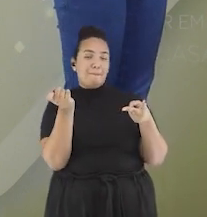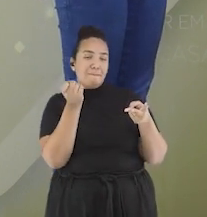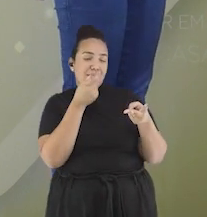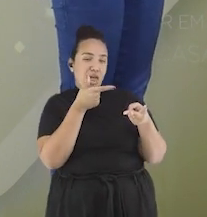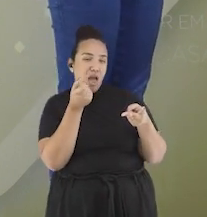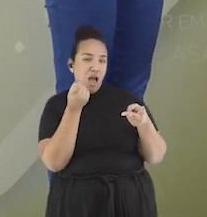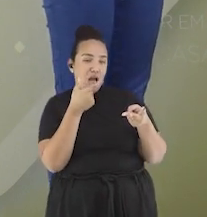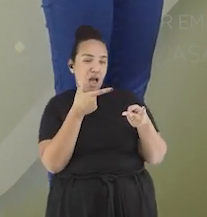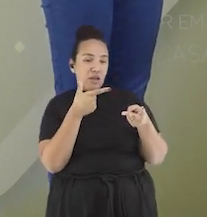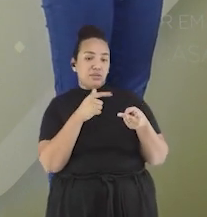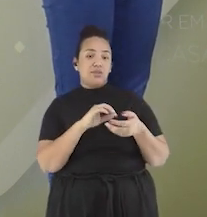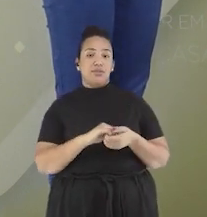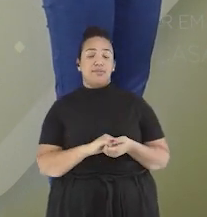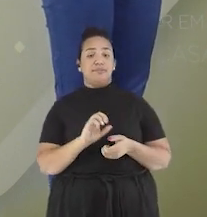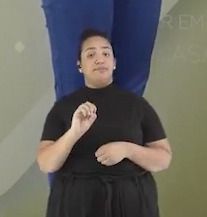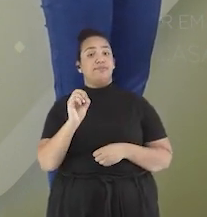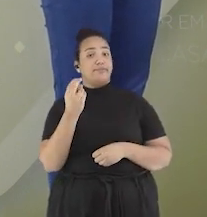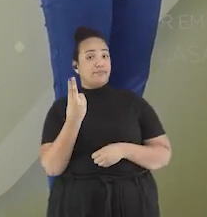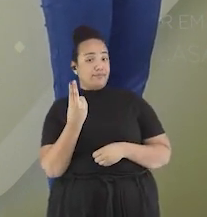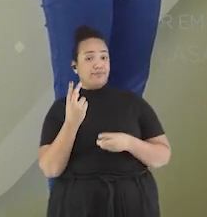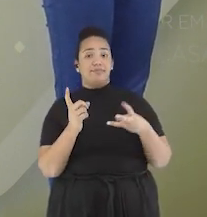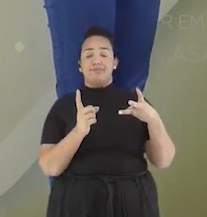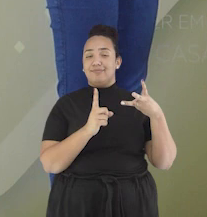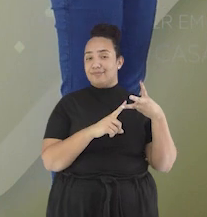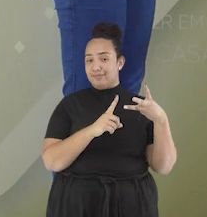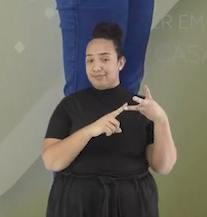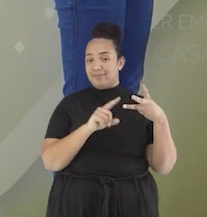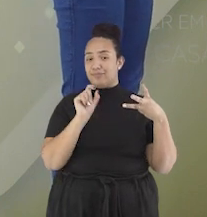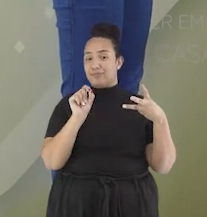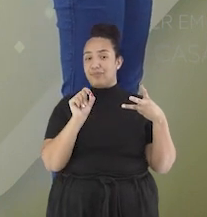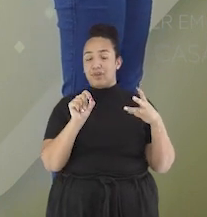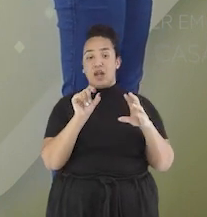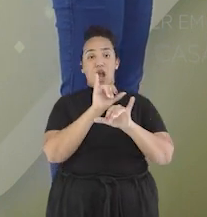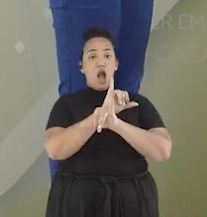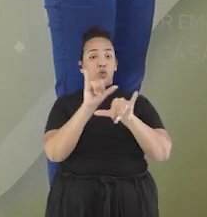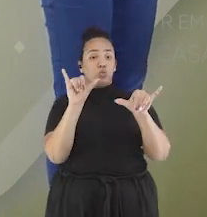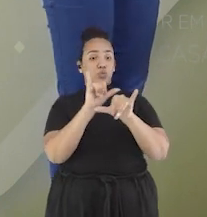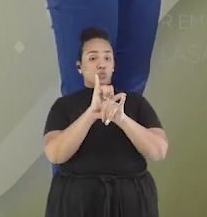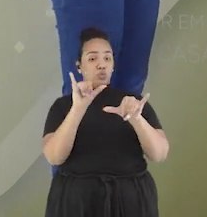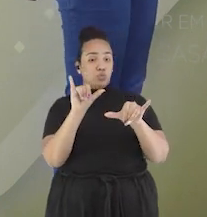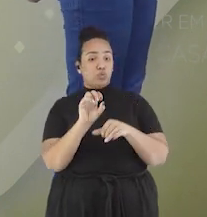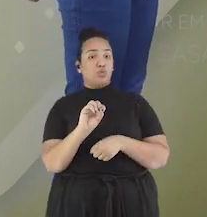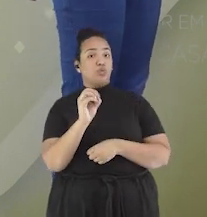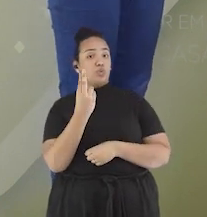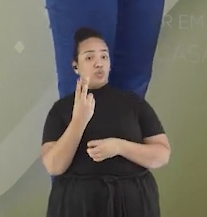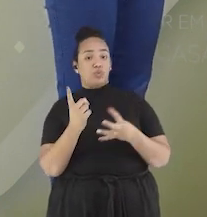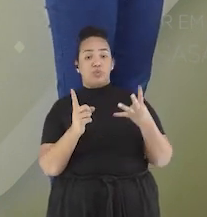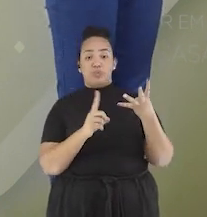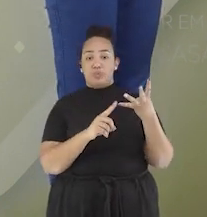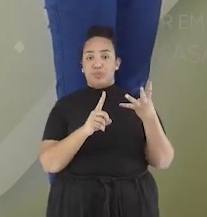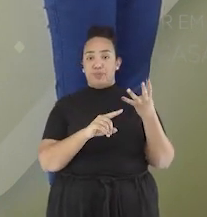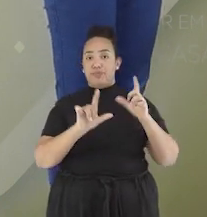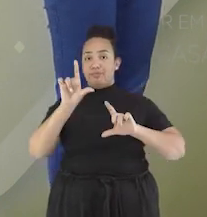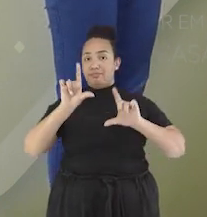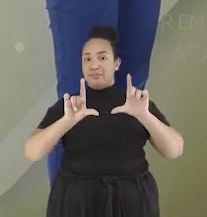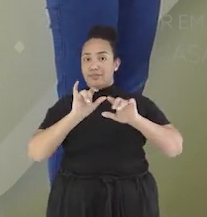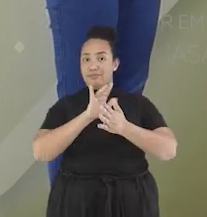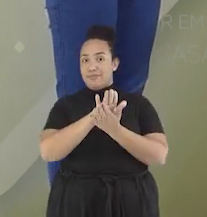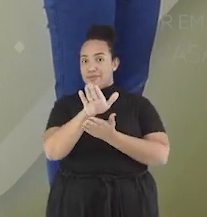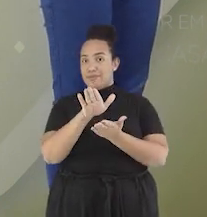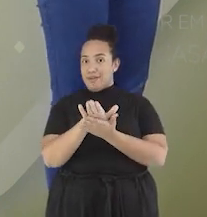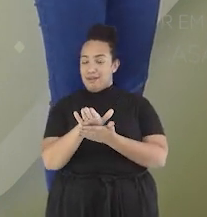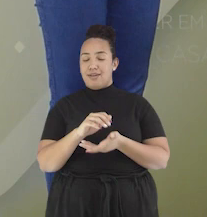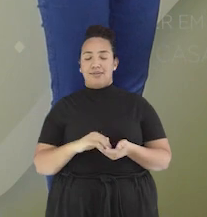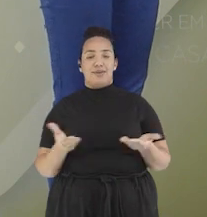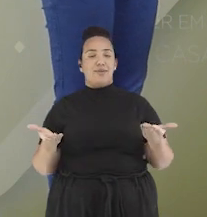é uma piada? Ou letra C é um anúncio? Ou letra D é uma propaganda?